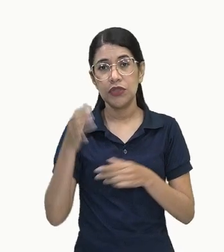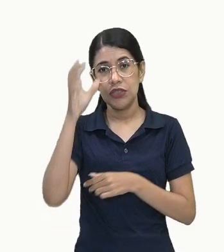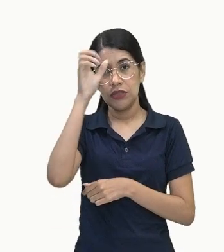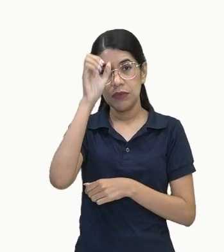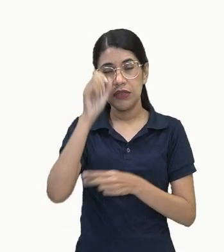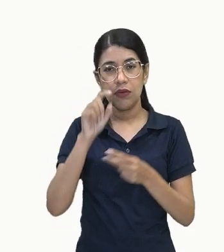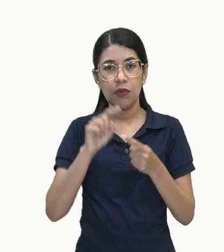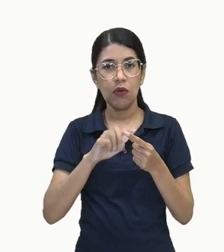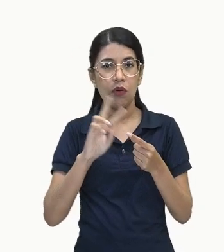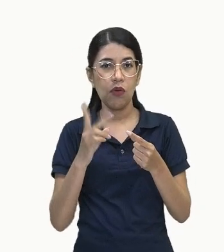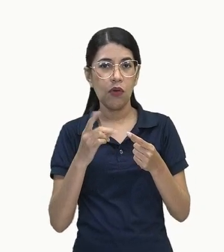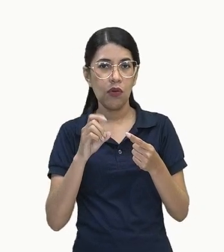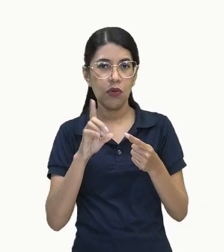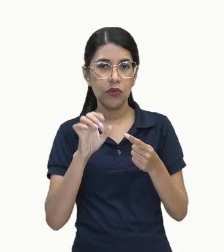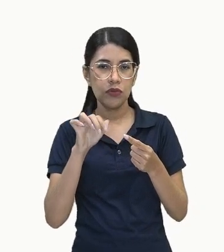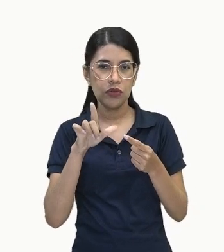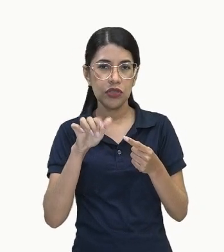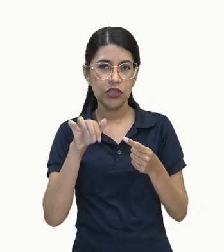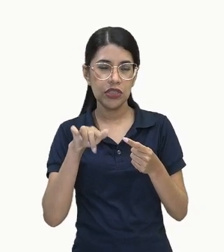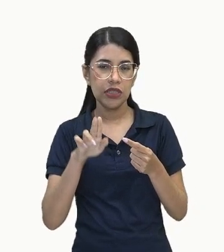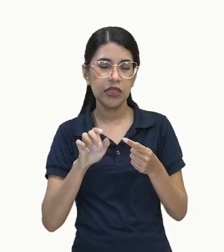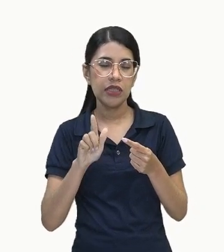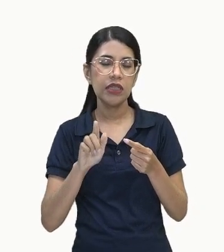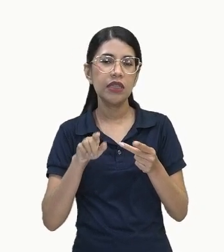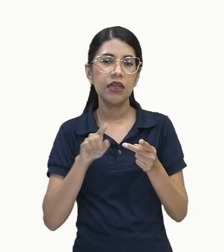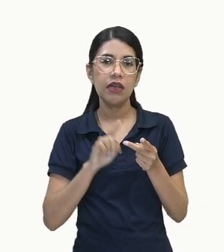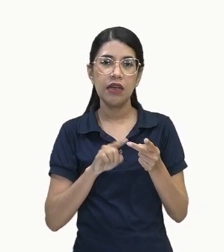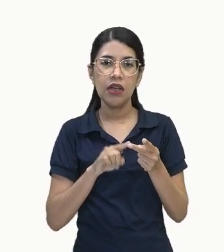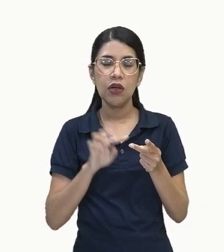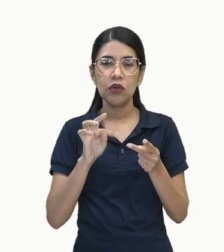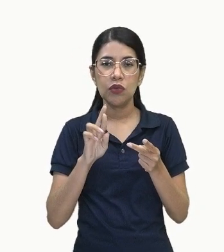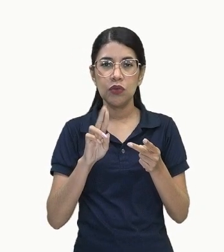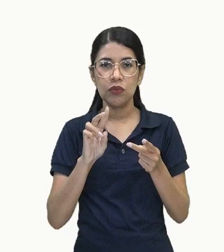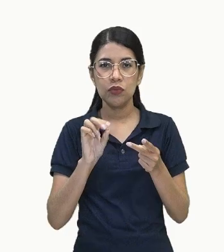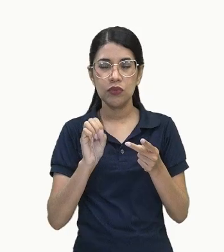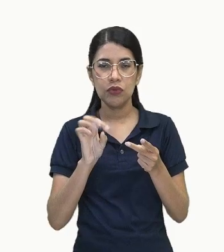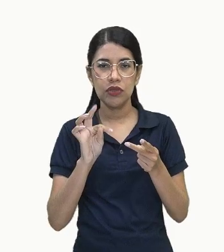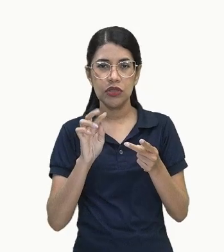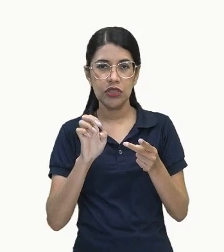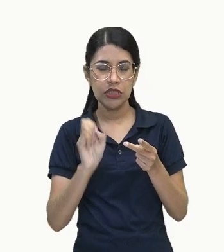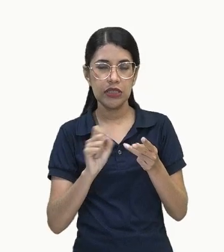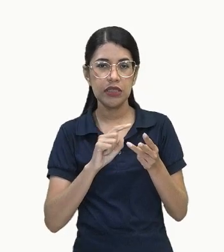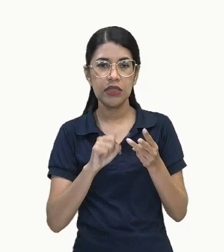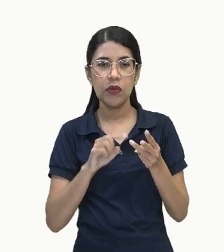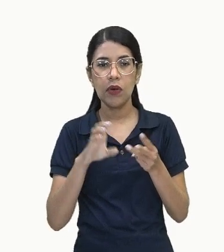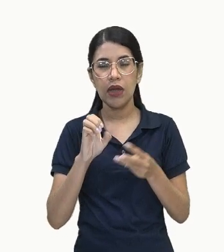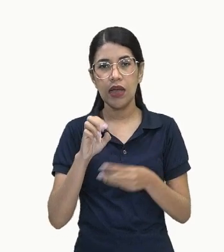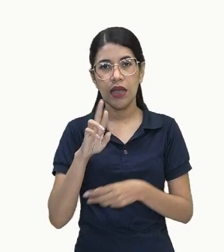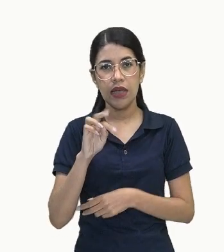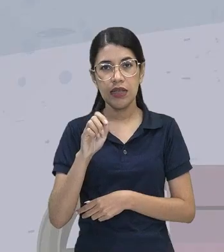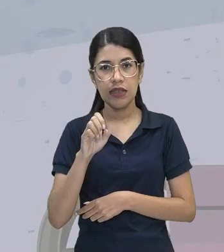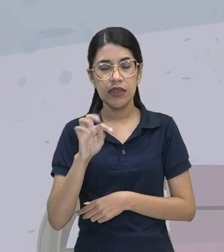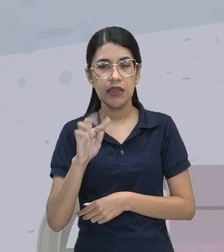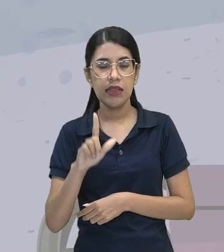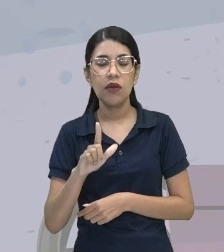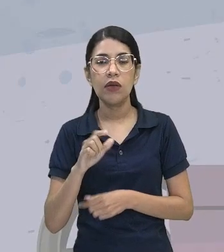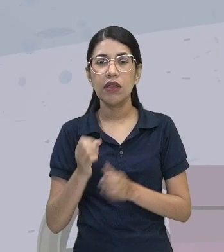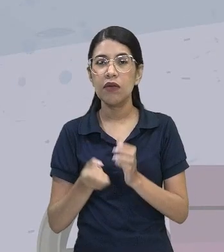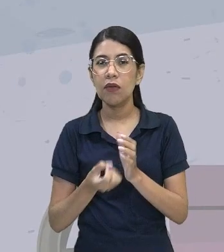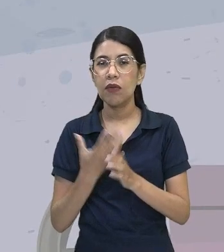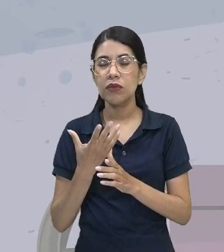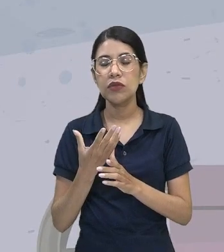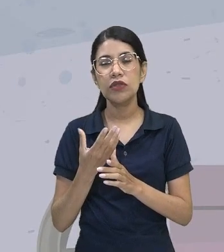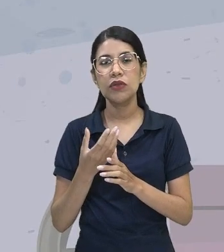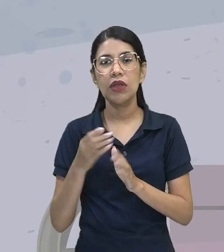holding, aprendeu o que são os trustes e aprendeu o que são os cartéis, práticas que surgiram ali na segunda metade do século